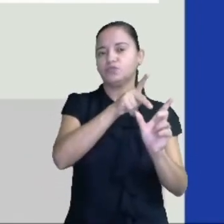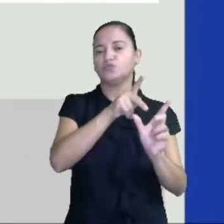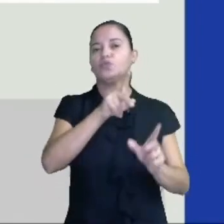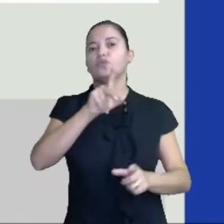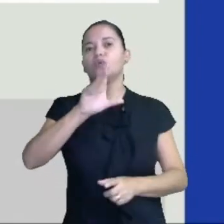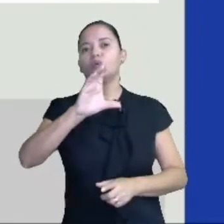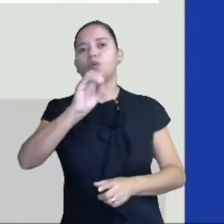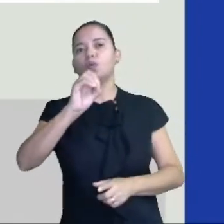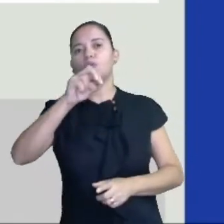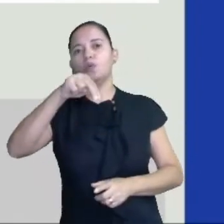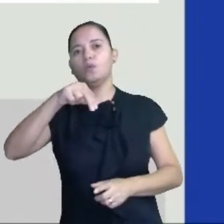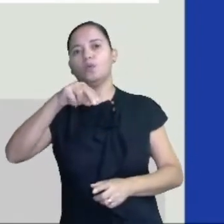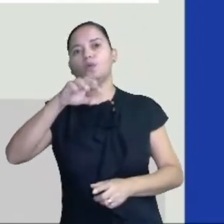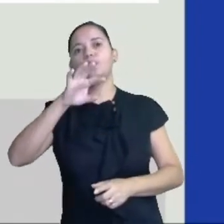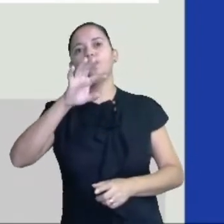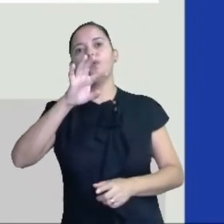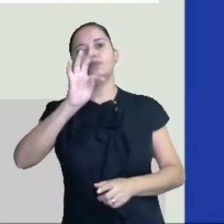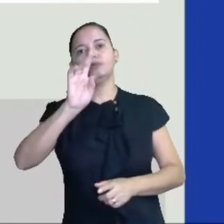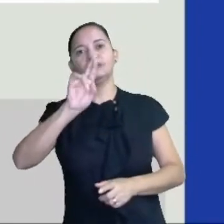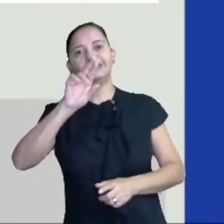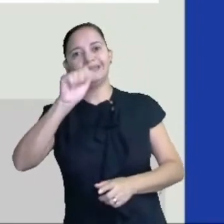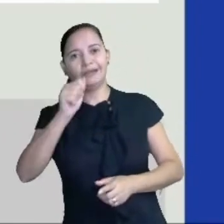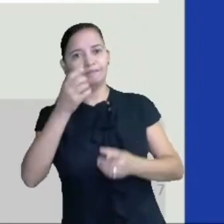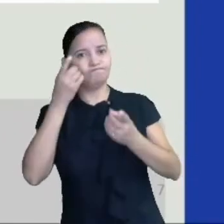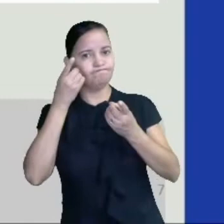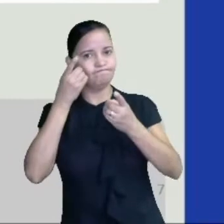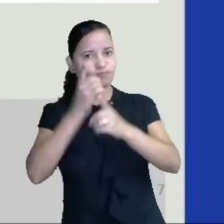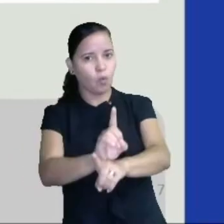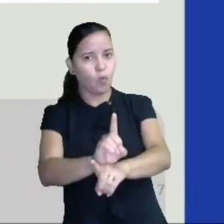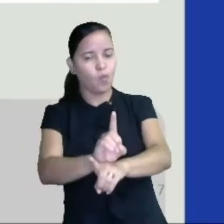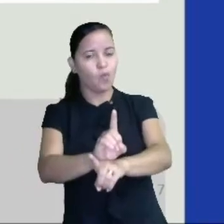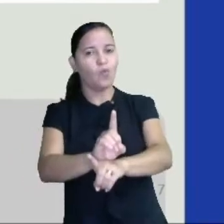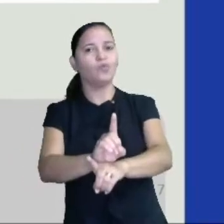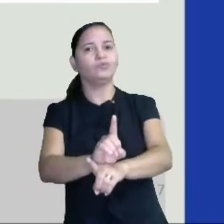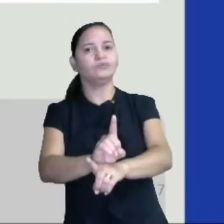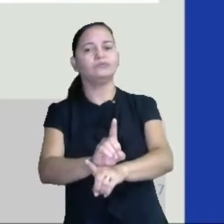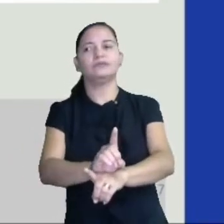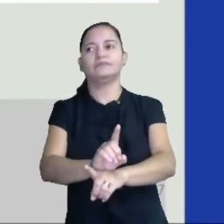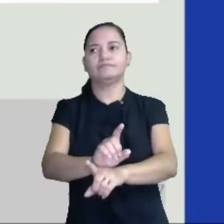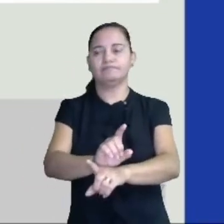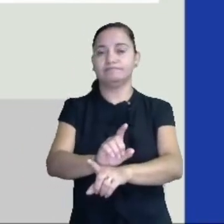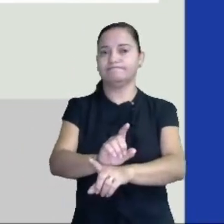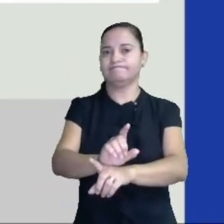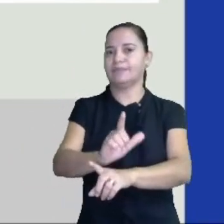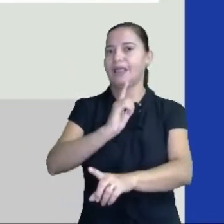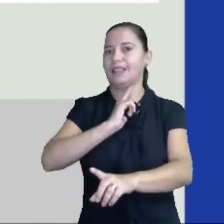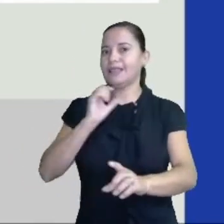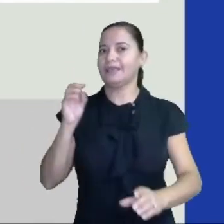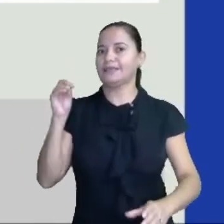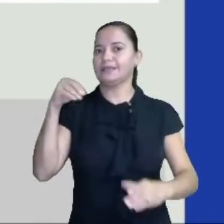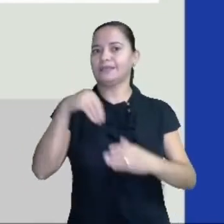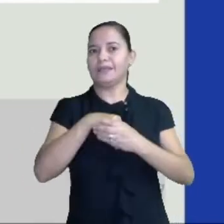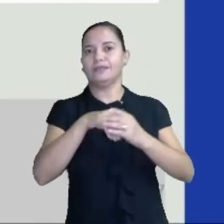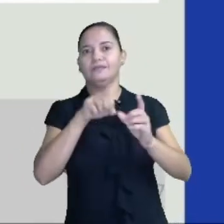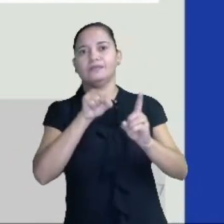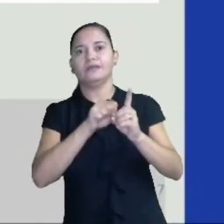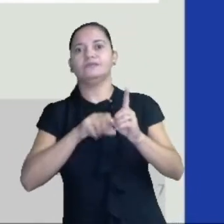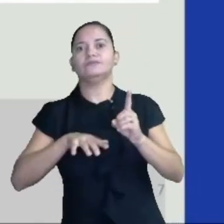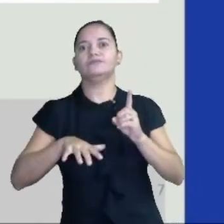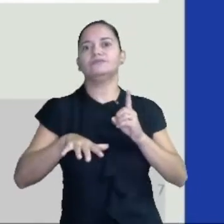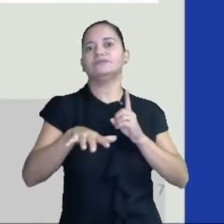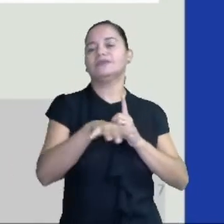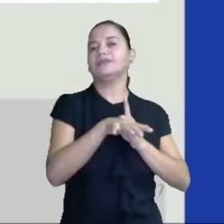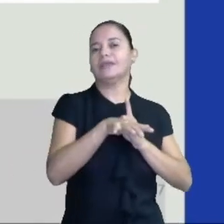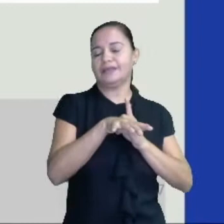Contra é um prefixo também utilizado no nosso social, né? Está presente no dia a dia